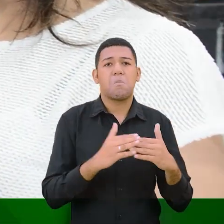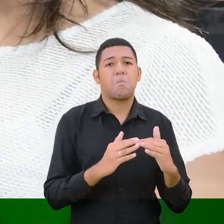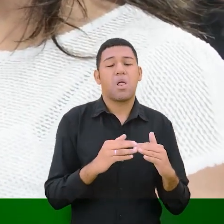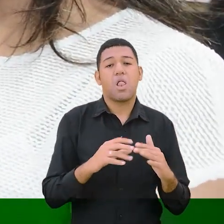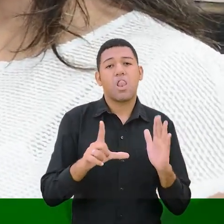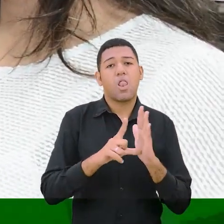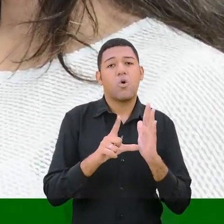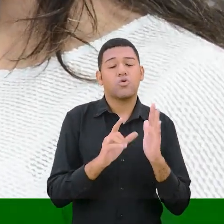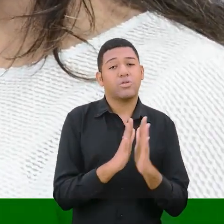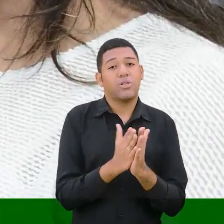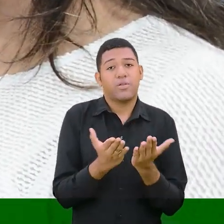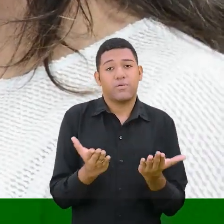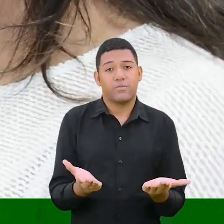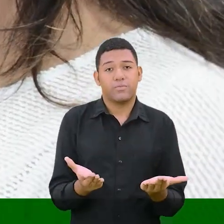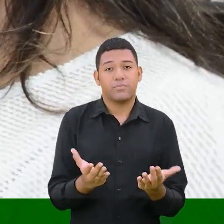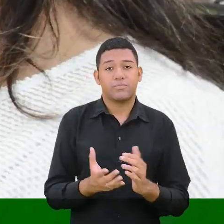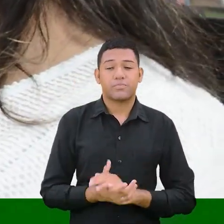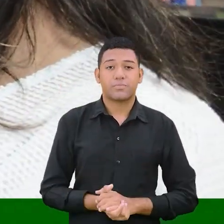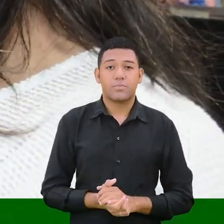em qualquer livraria